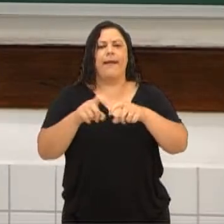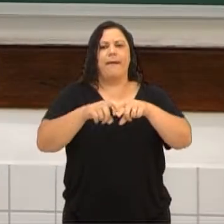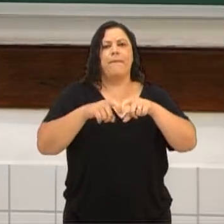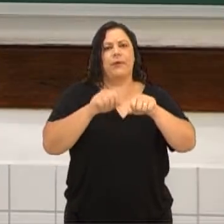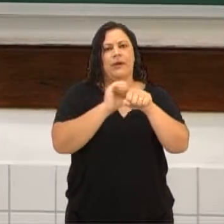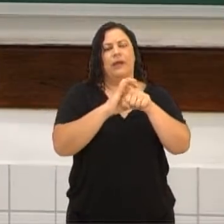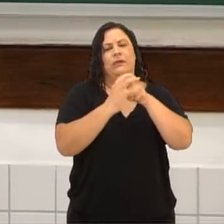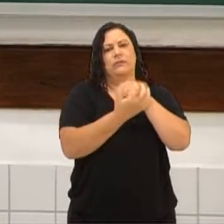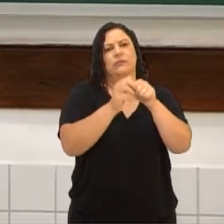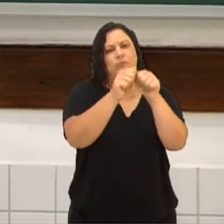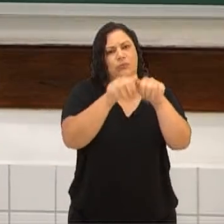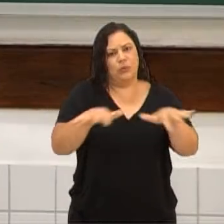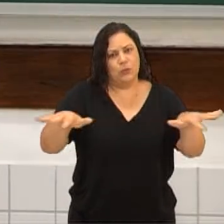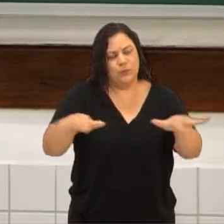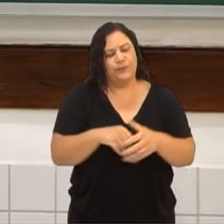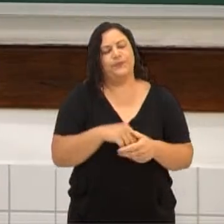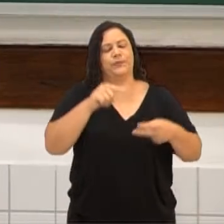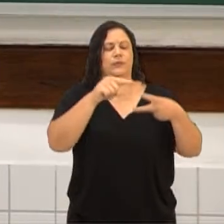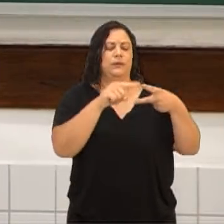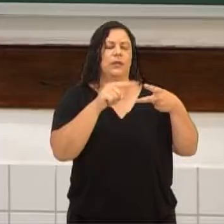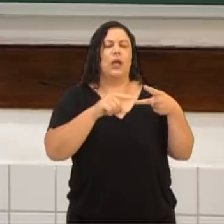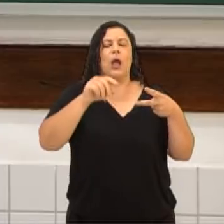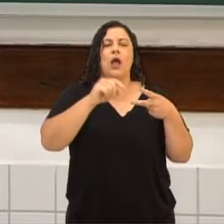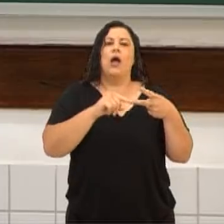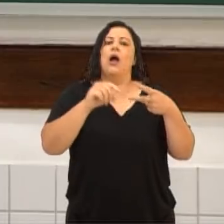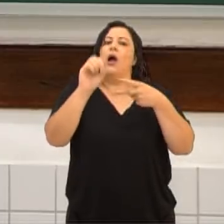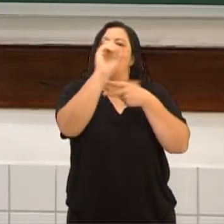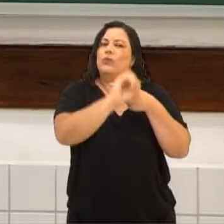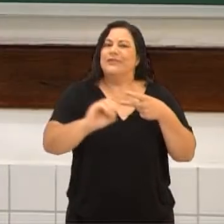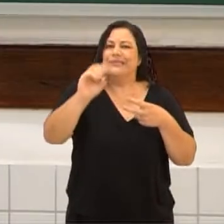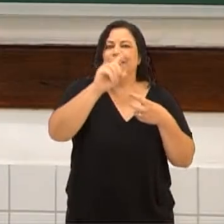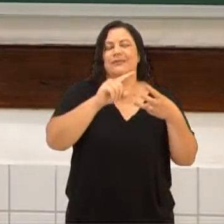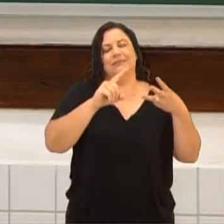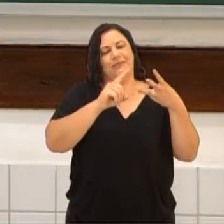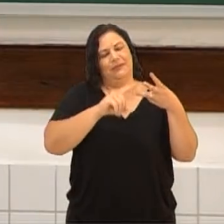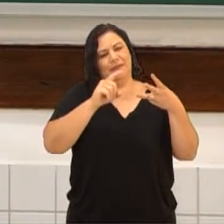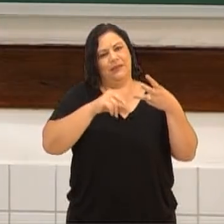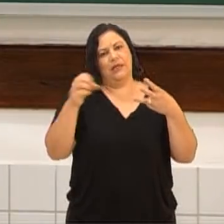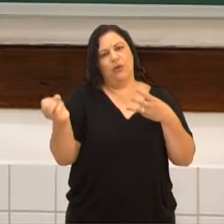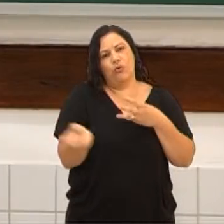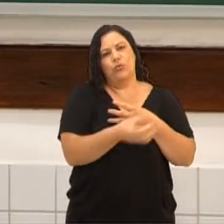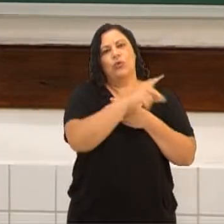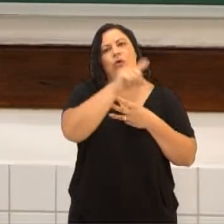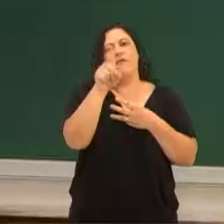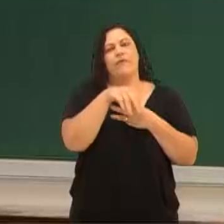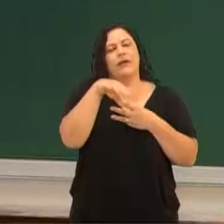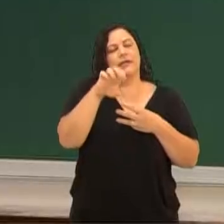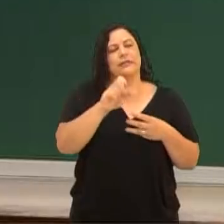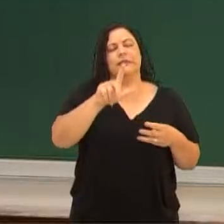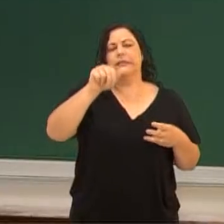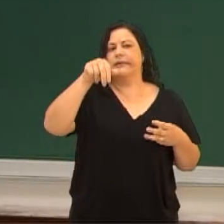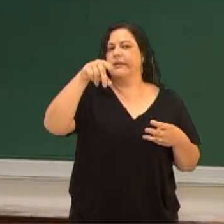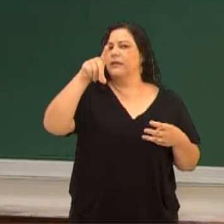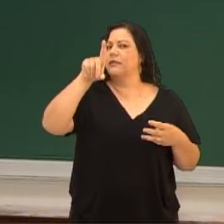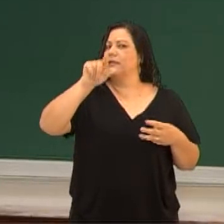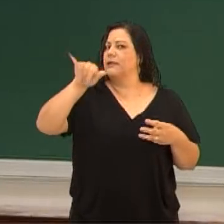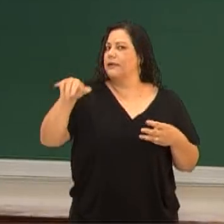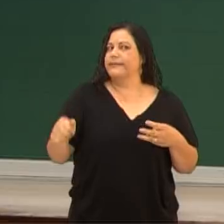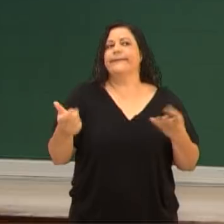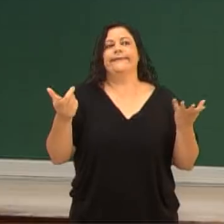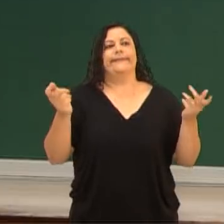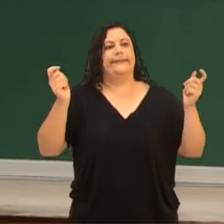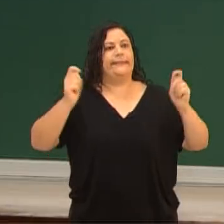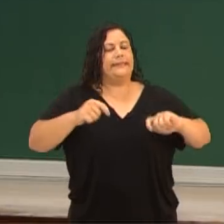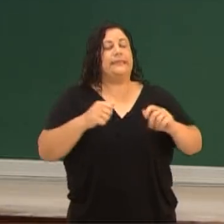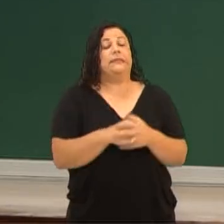a África, a Oceania, a Nova Zelândia sofreu com isso, as ilhas do Pacífico. Então, a pandemia, a